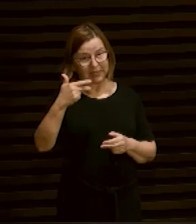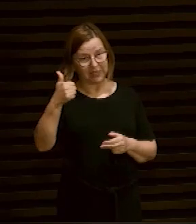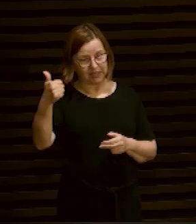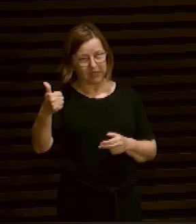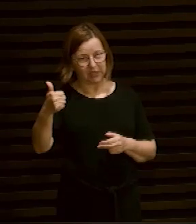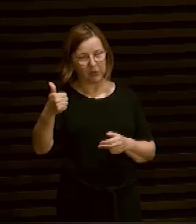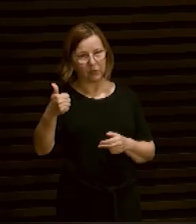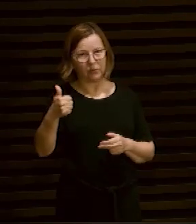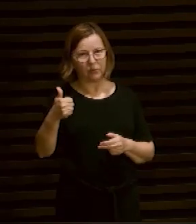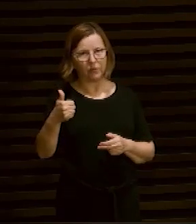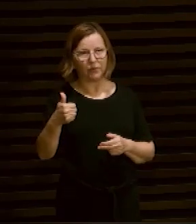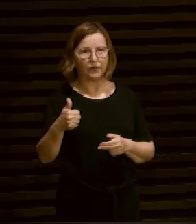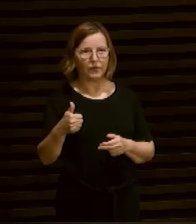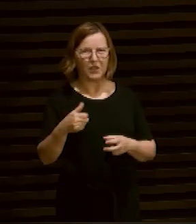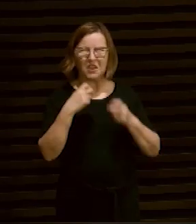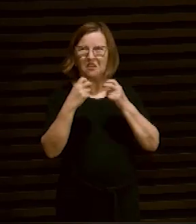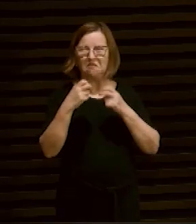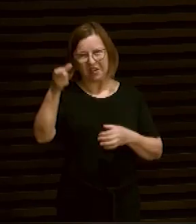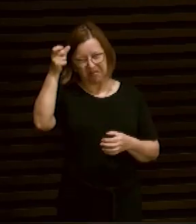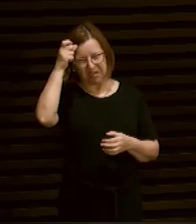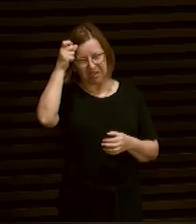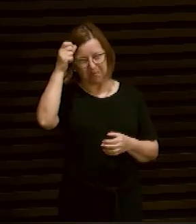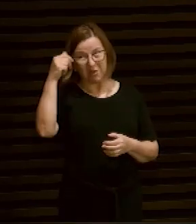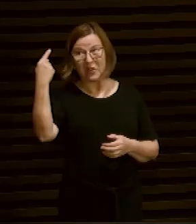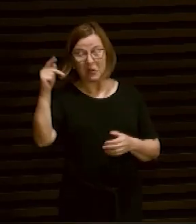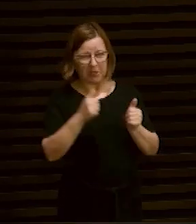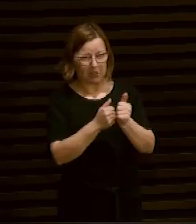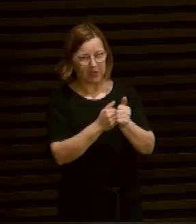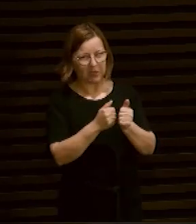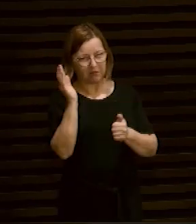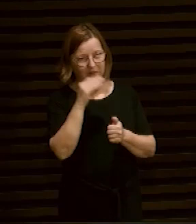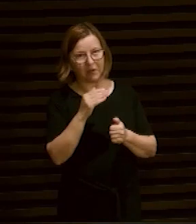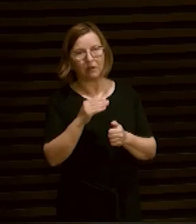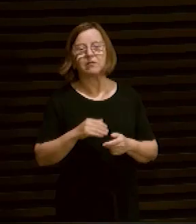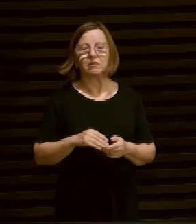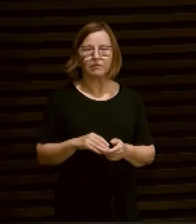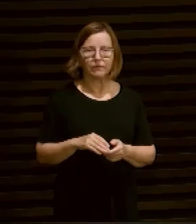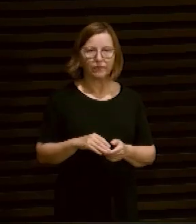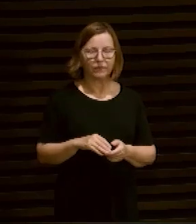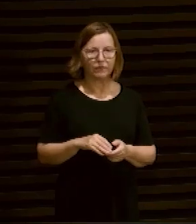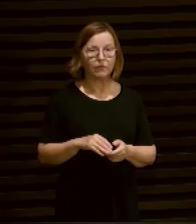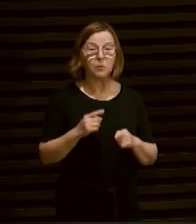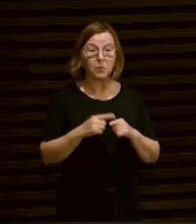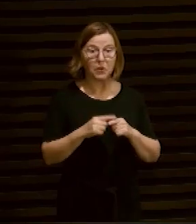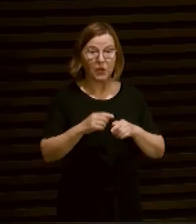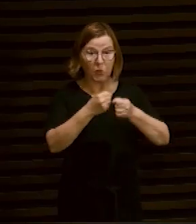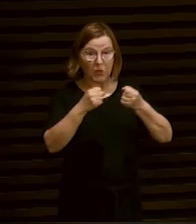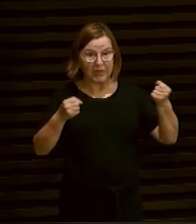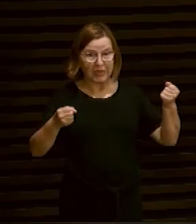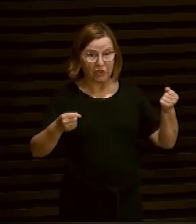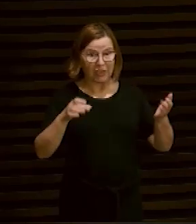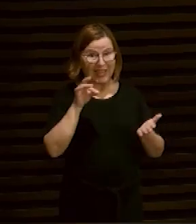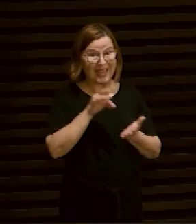as hostes infernais. Porque o grande inimigo de